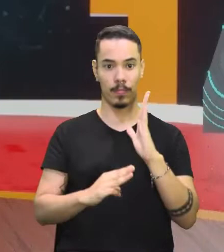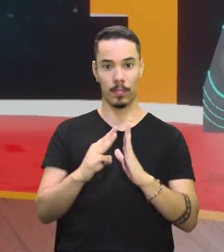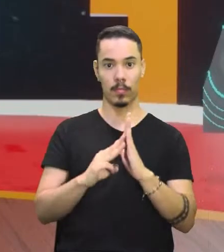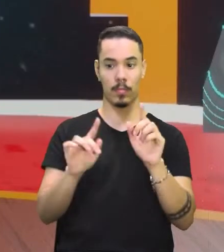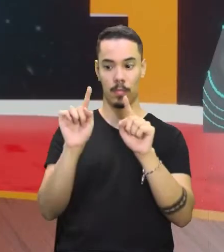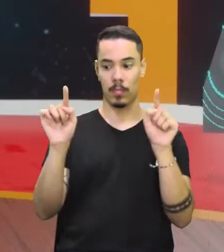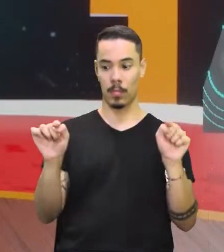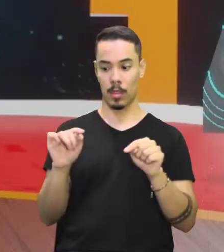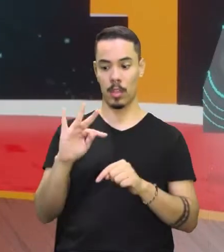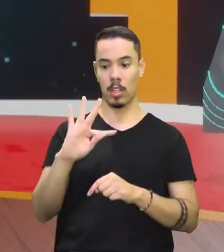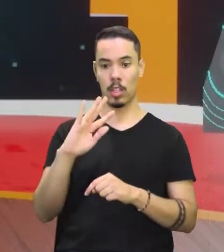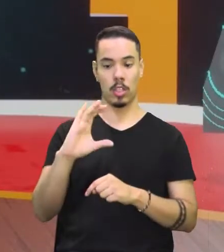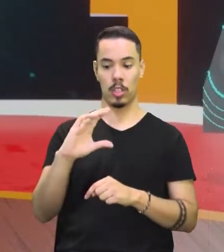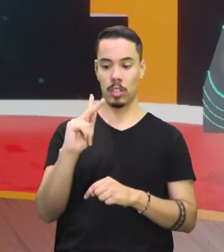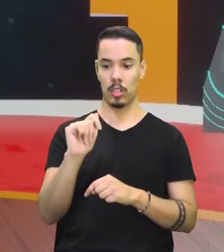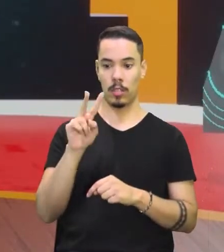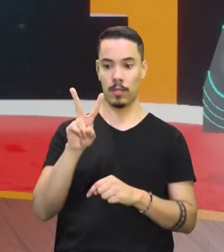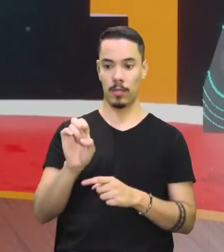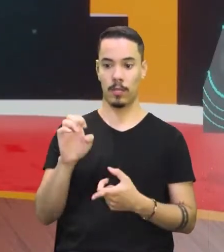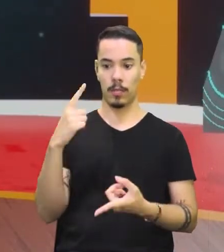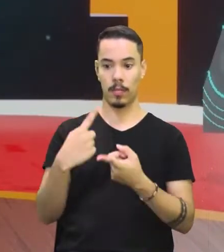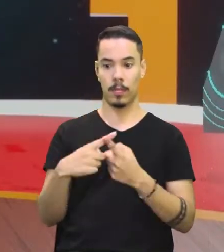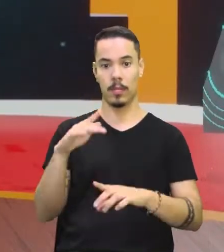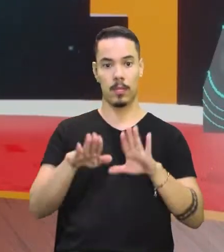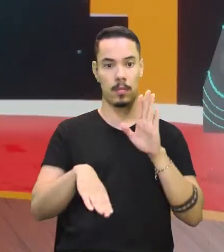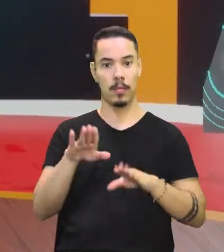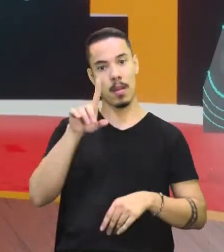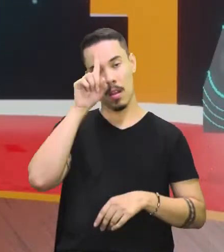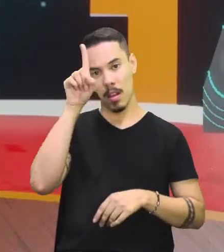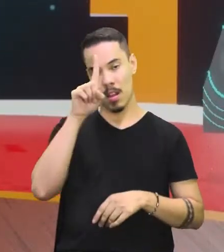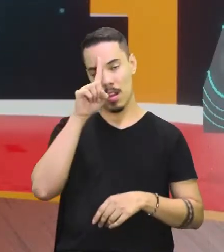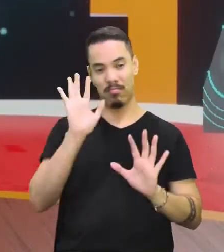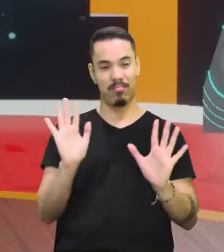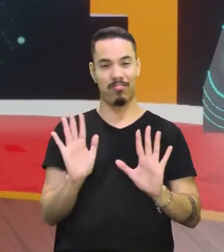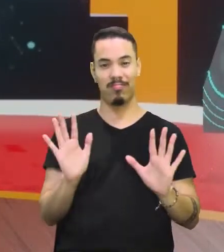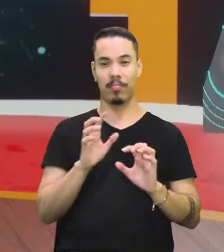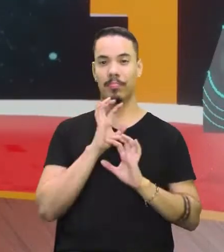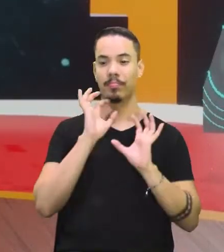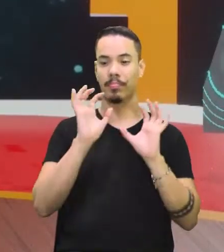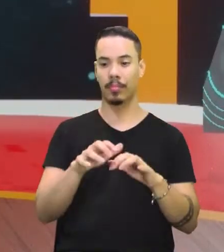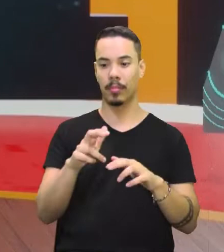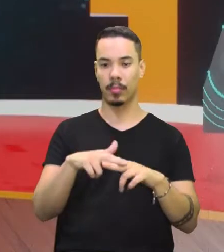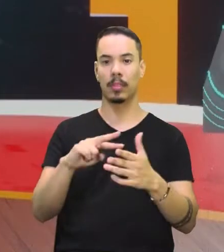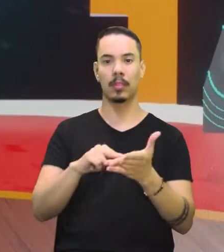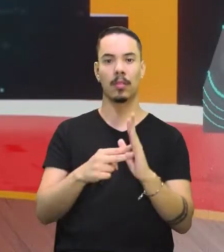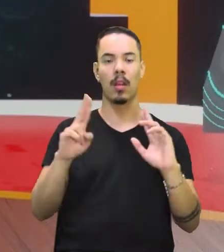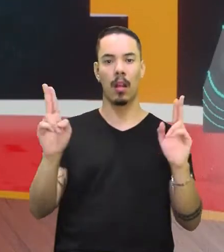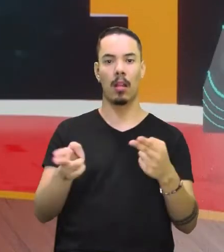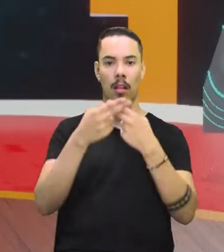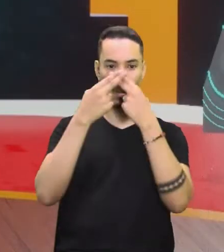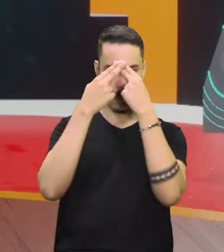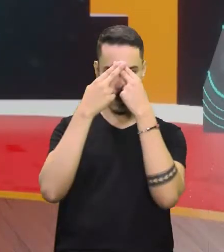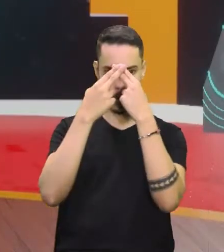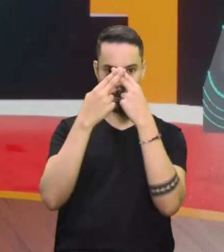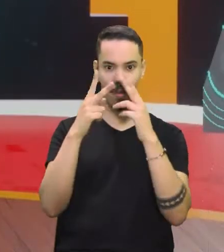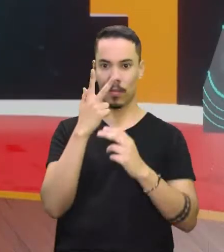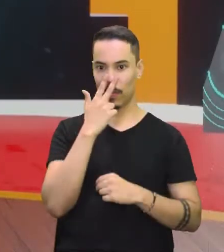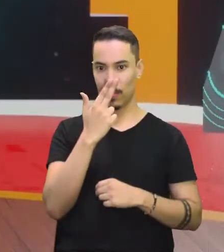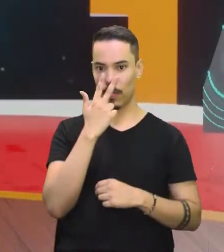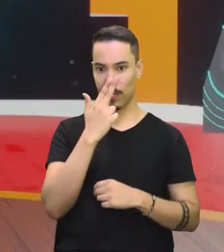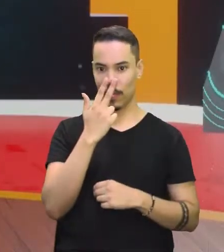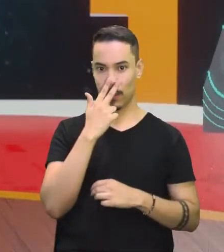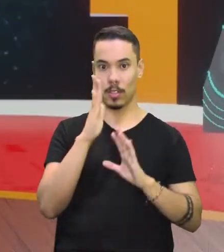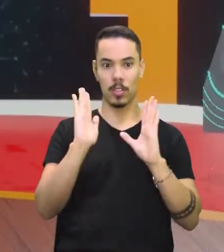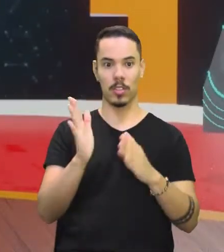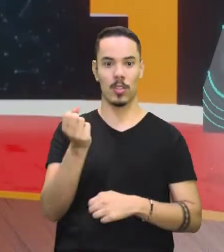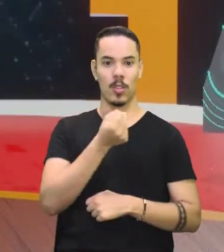desde pequenininho a galera, às vezes, cria alguma versão. Já é um trauma dividir para alguns lá com